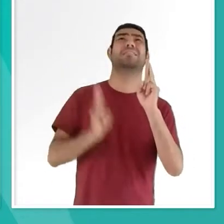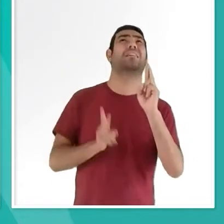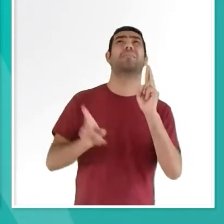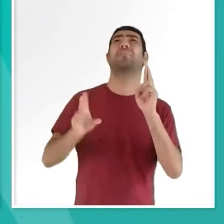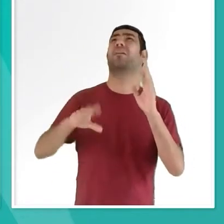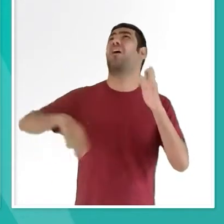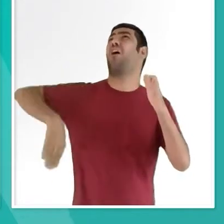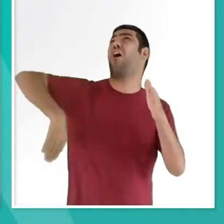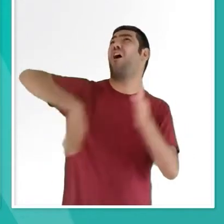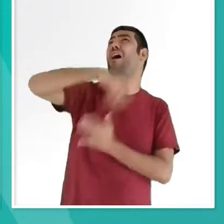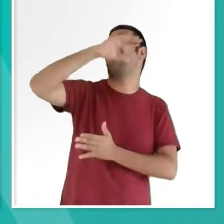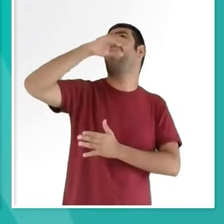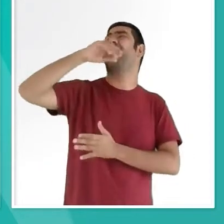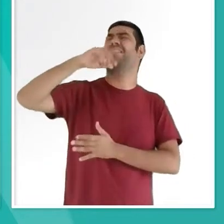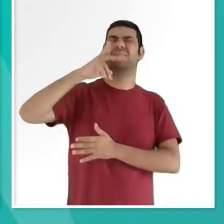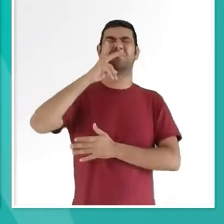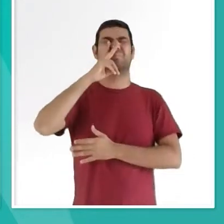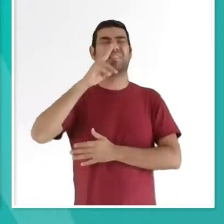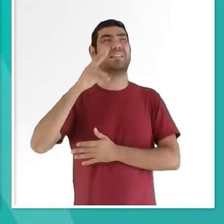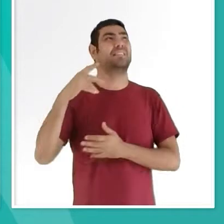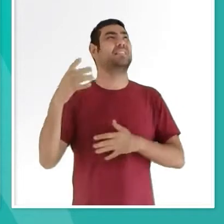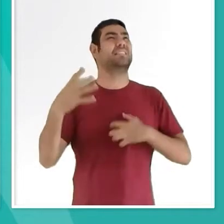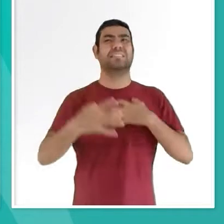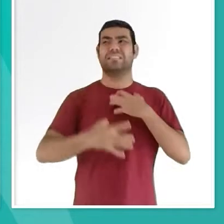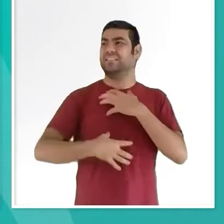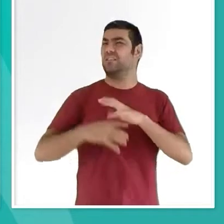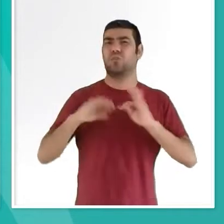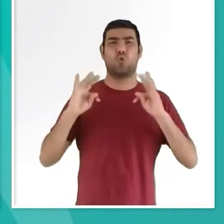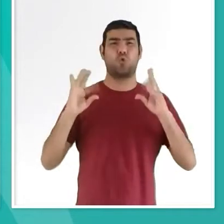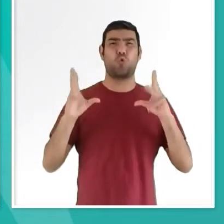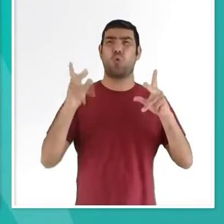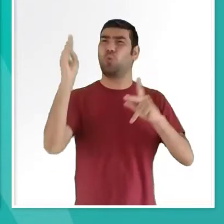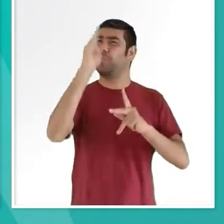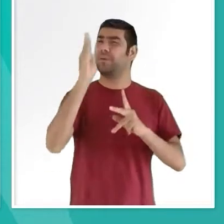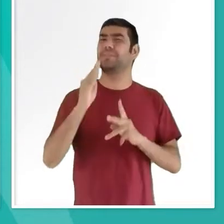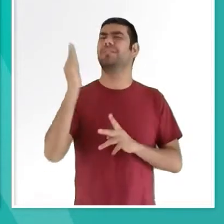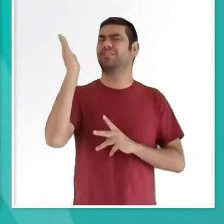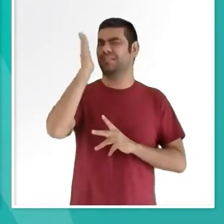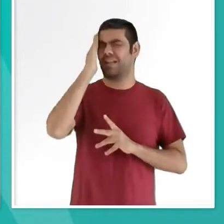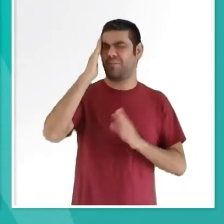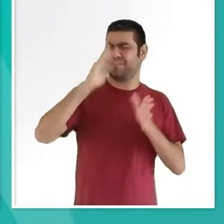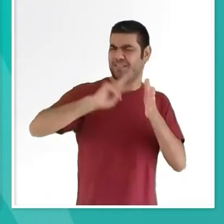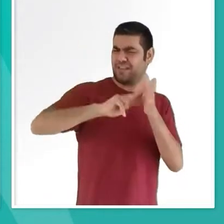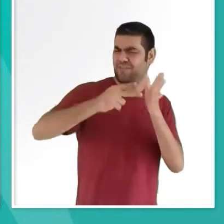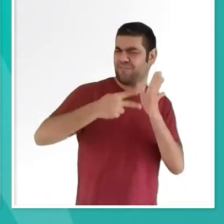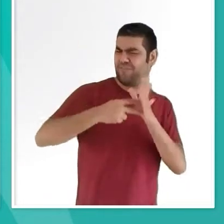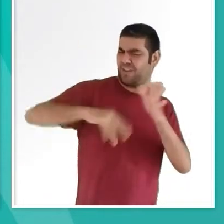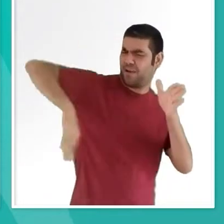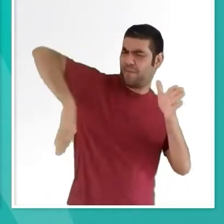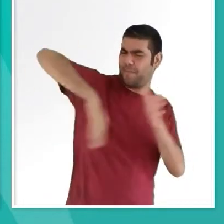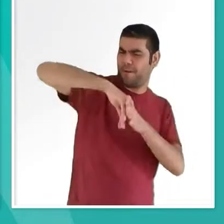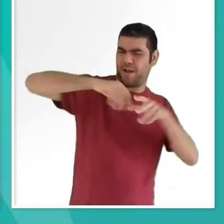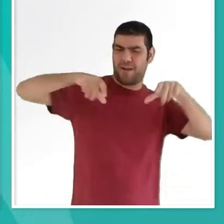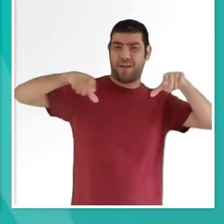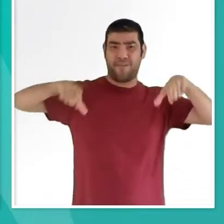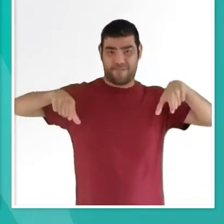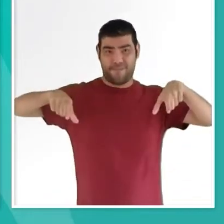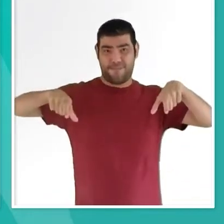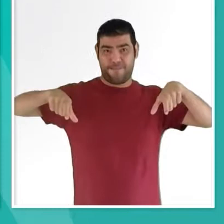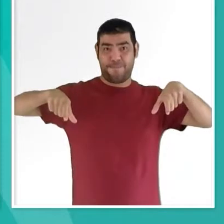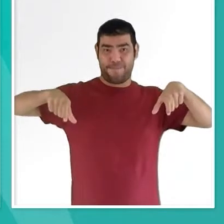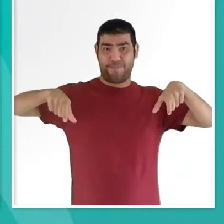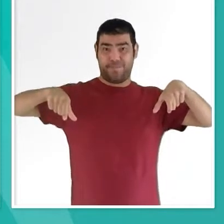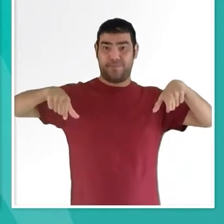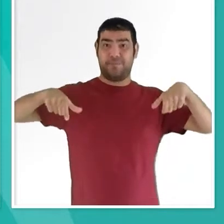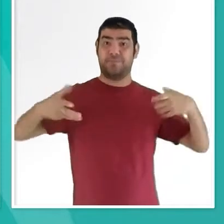uma coisa assim que todo brasileiro sabe o que significa esse jogo, que é o futebol. Então,